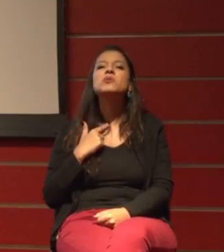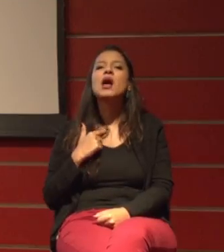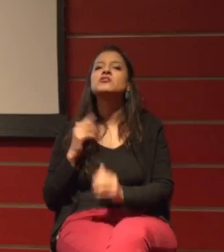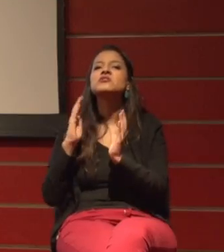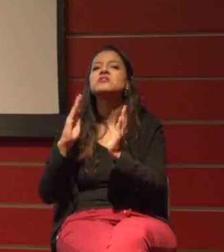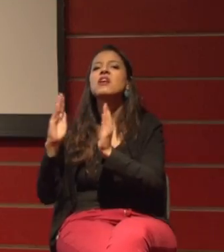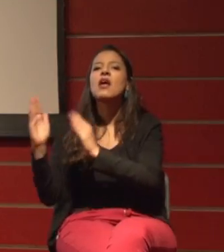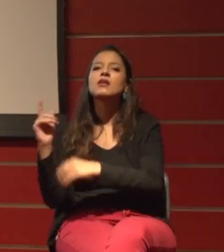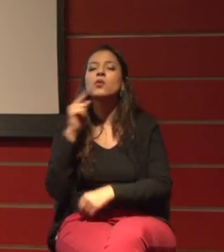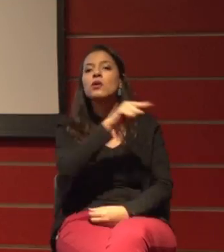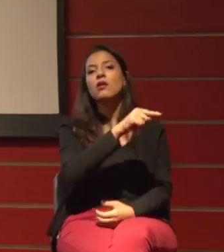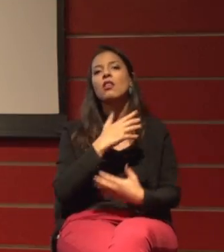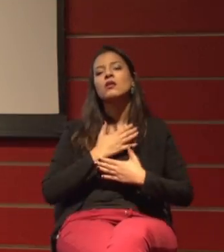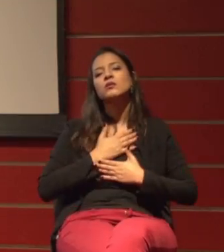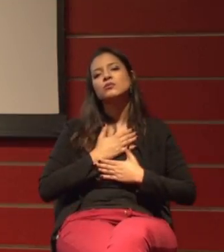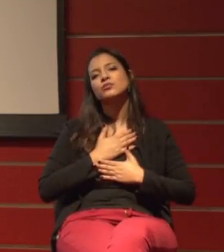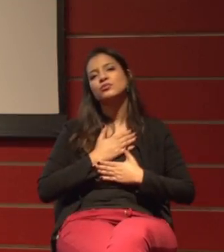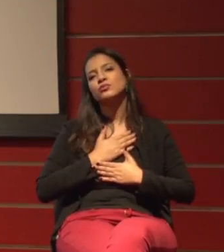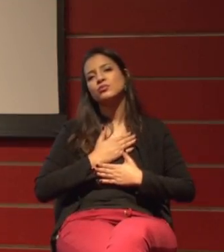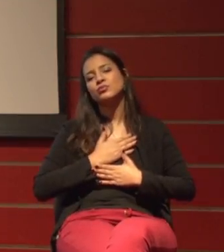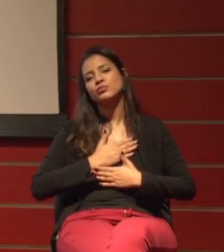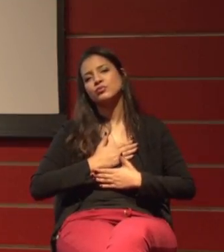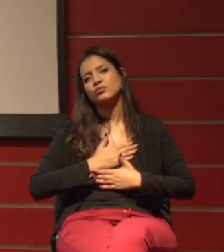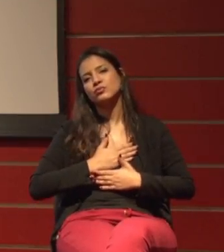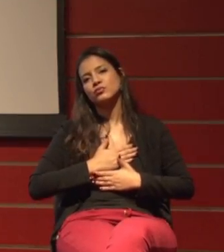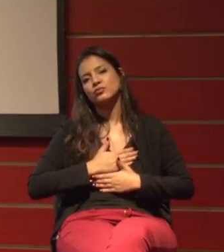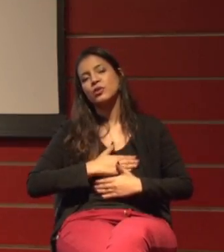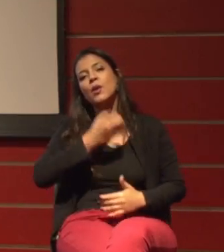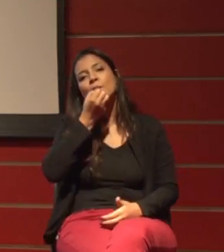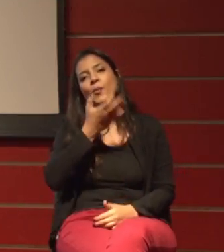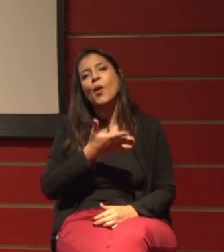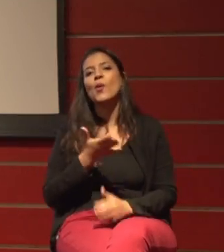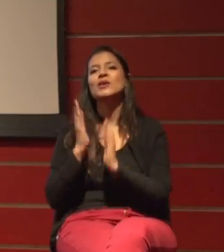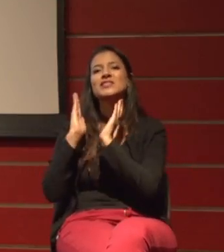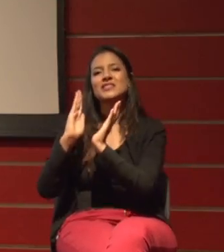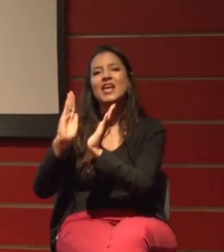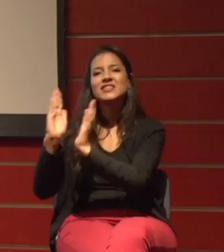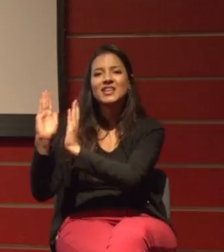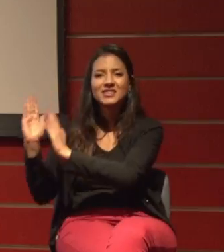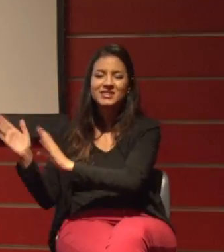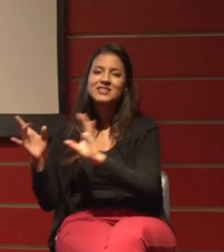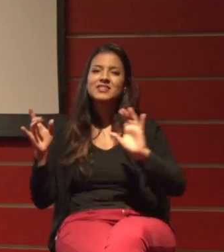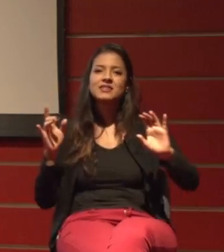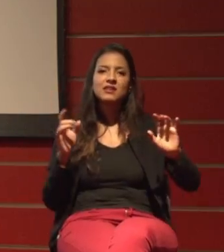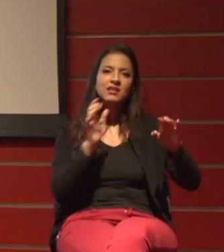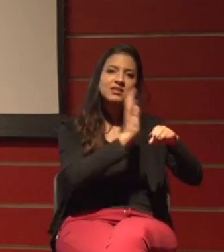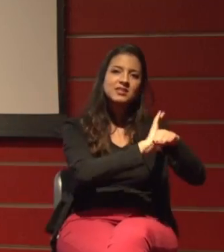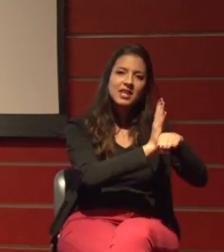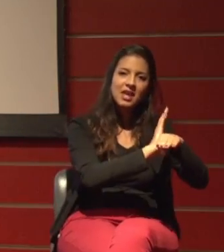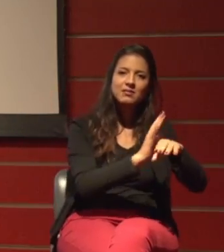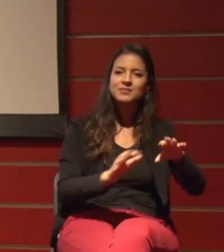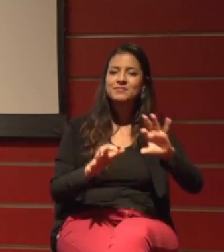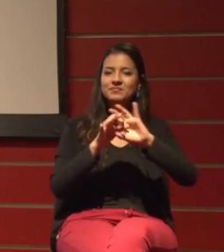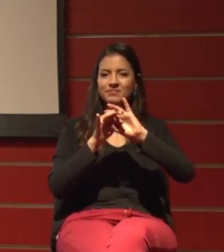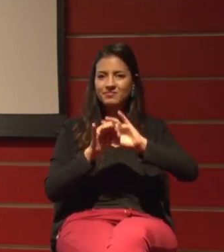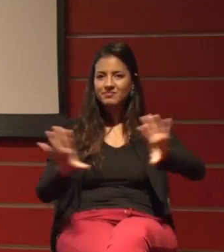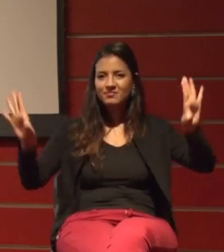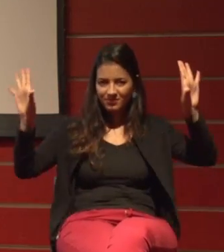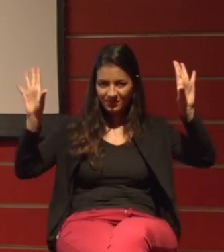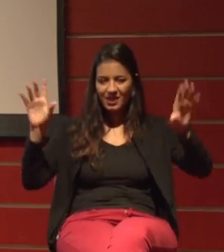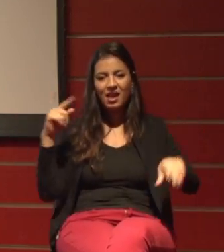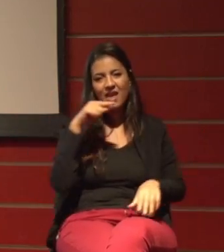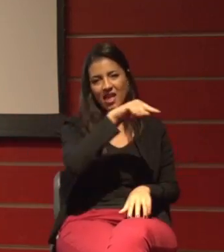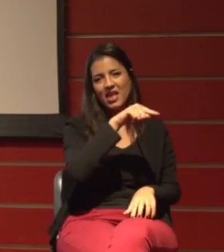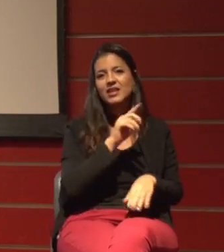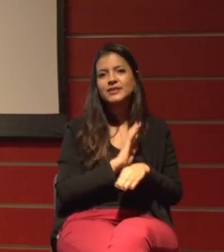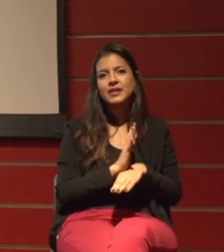dando assim um grande alívio entendeu da série eh libertar o cinema de ter que faz de